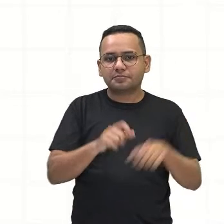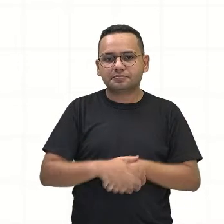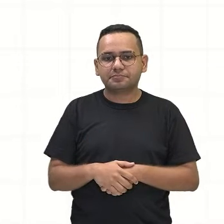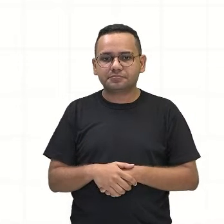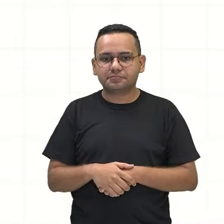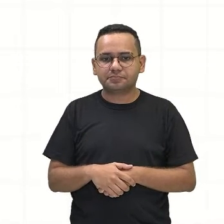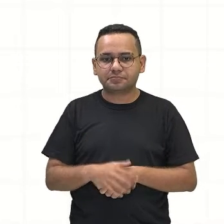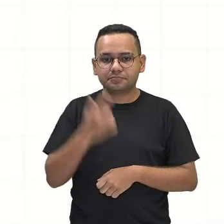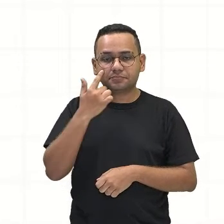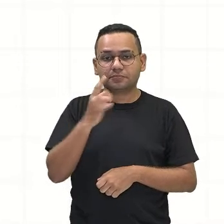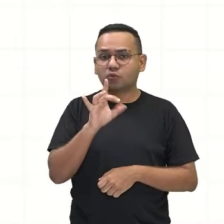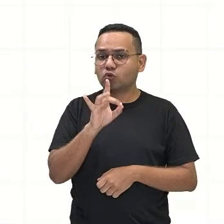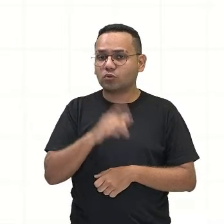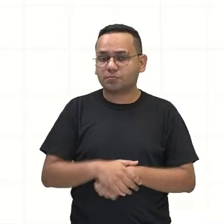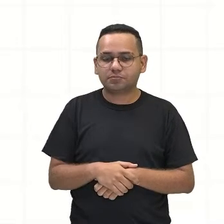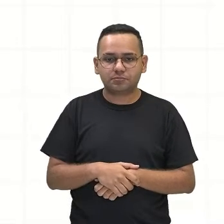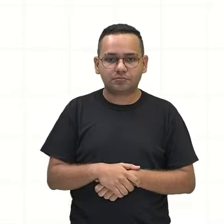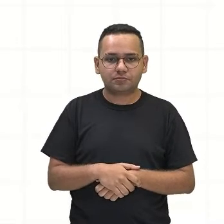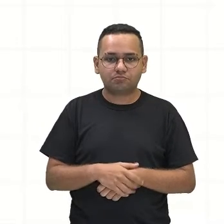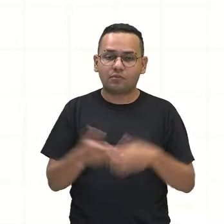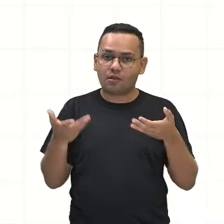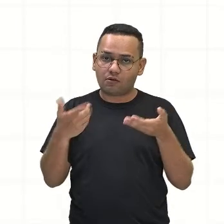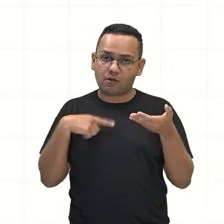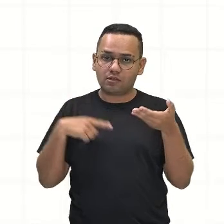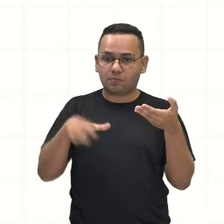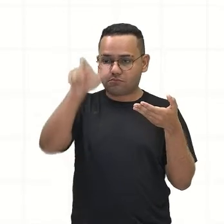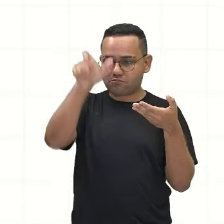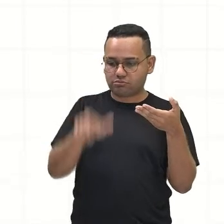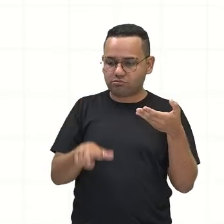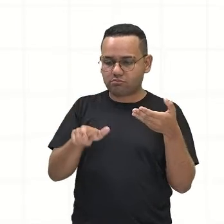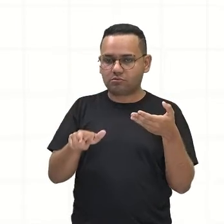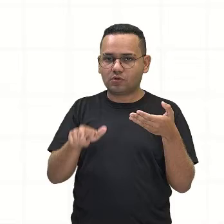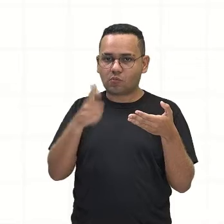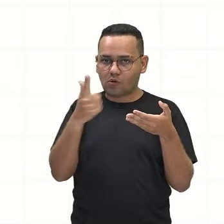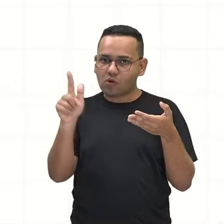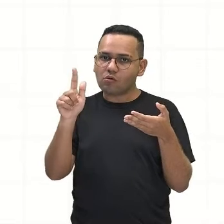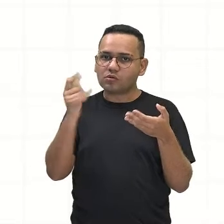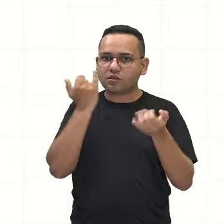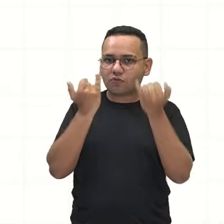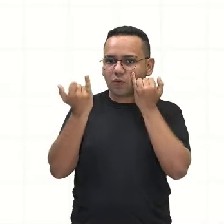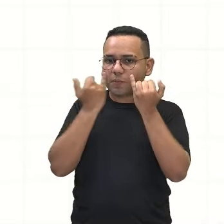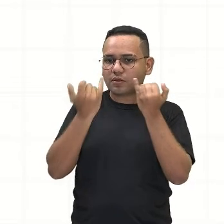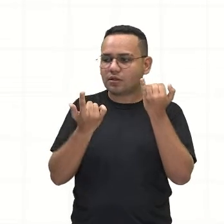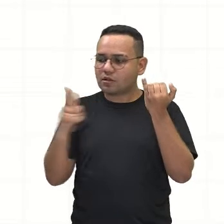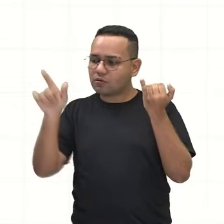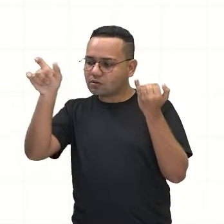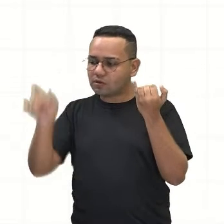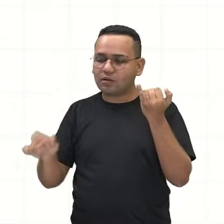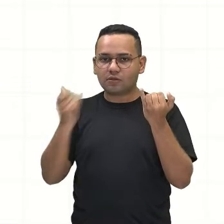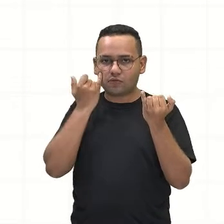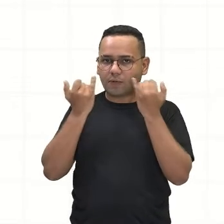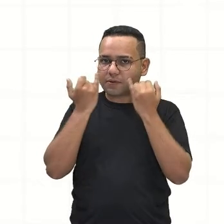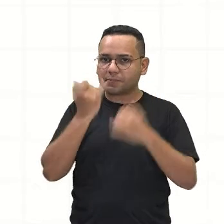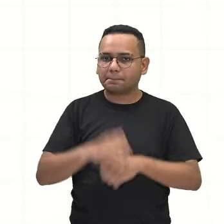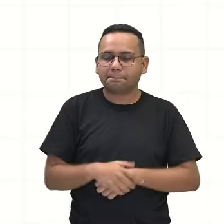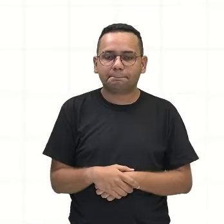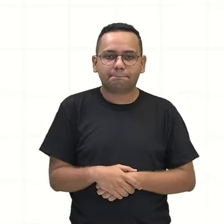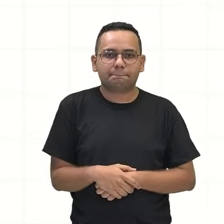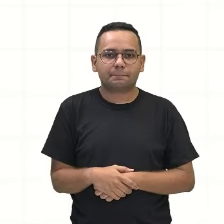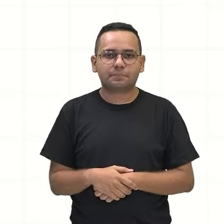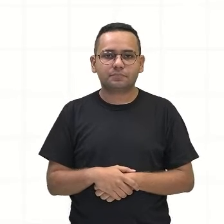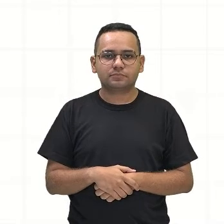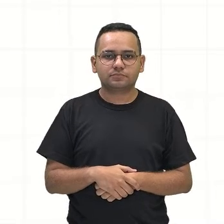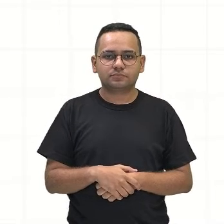E a segunda. Agora nós temos aqui a terceira coluna, tá? E a quarta